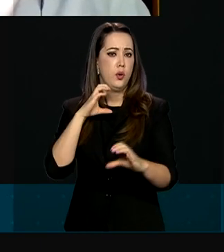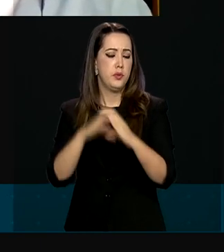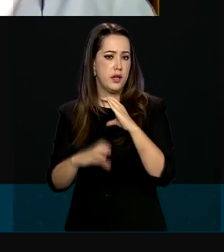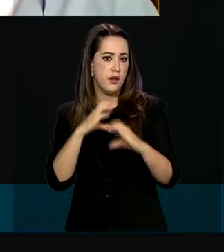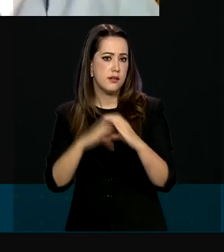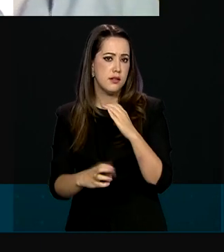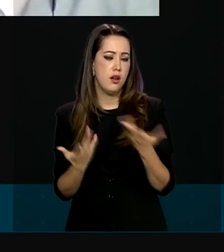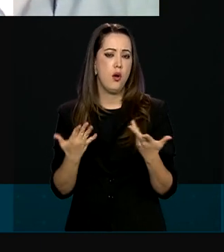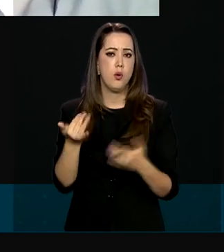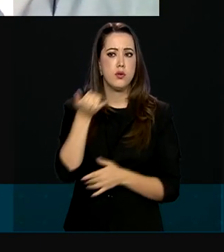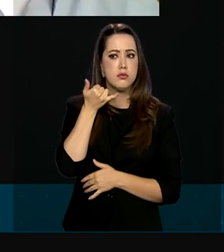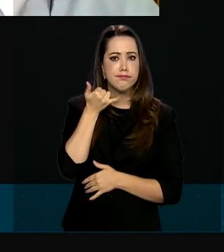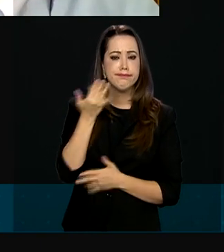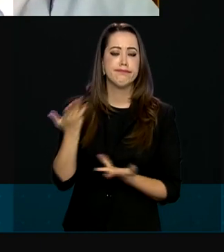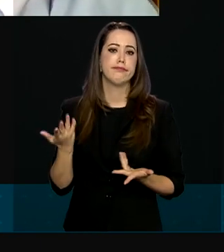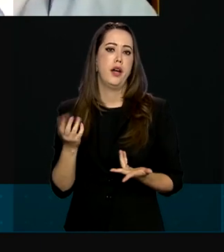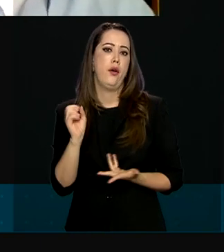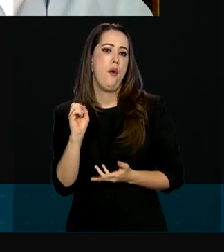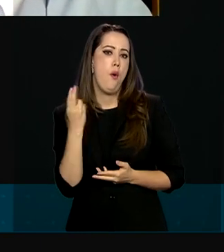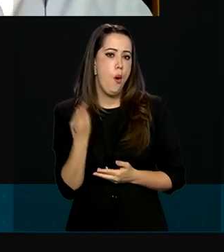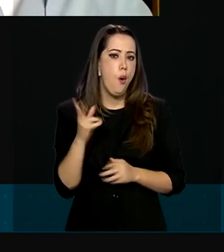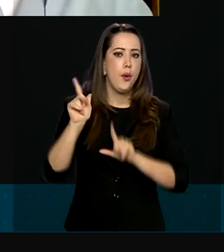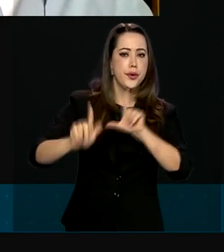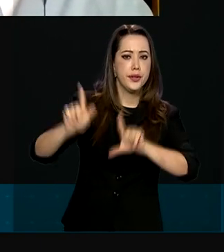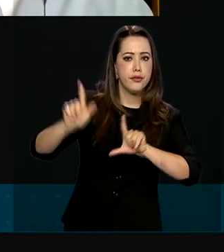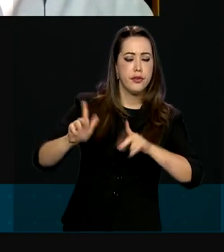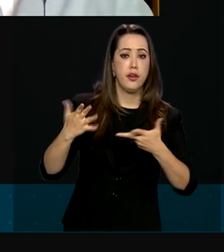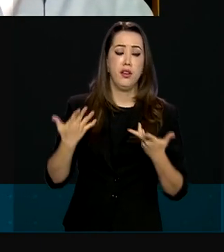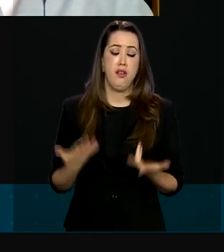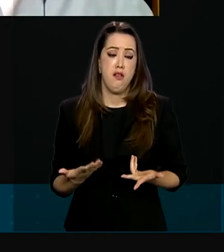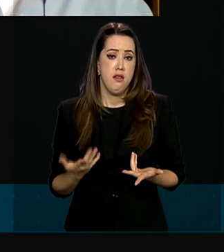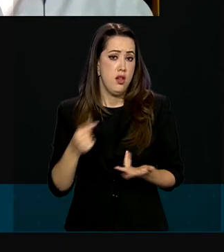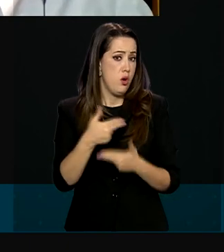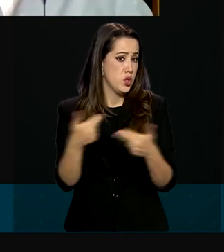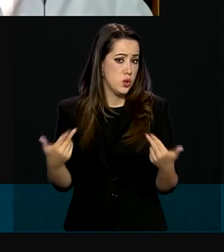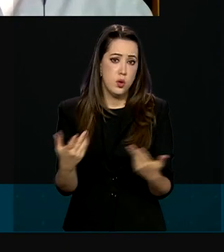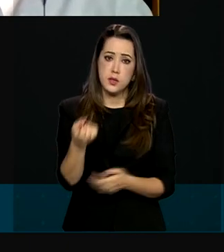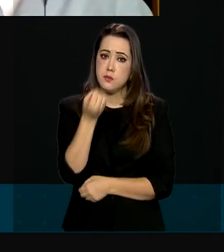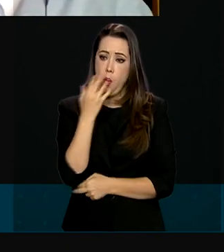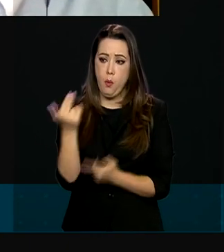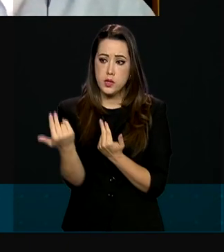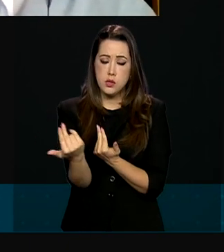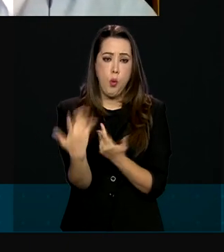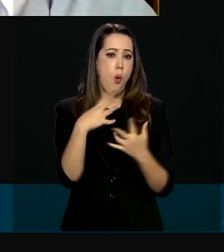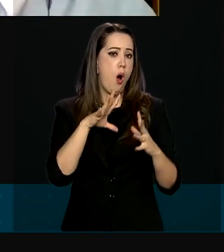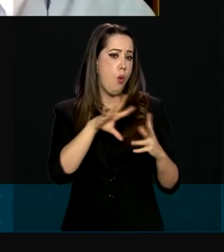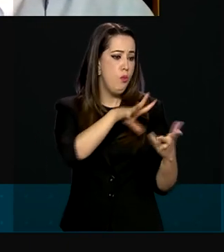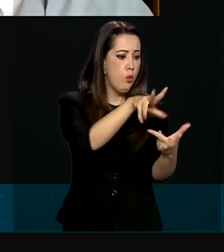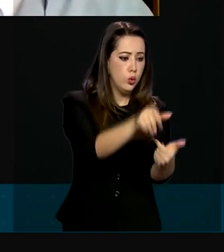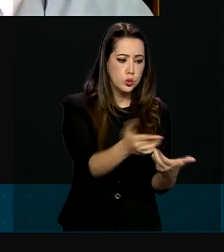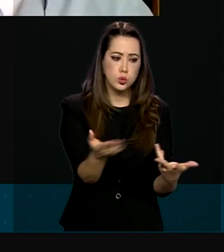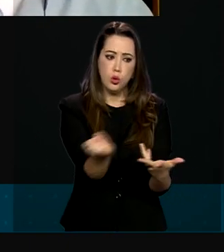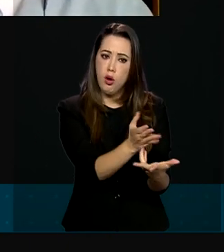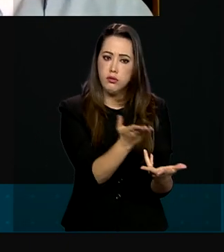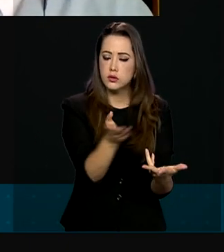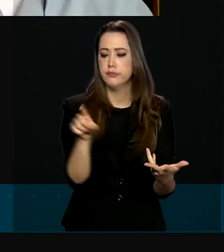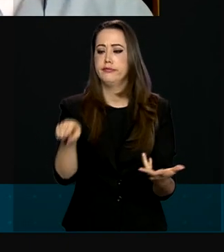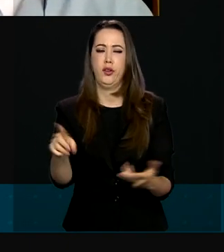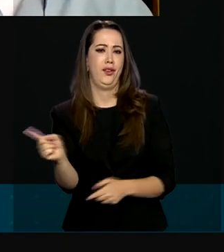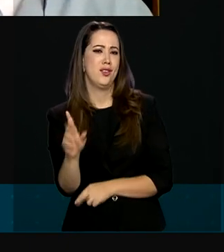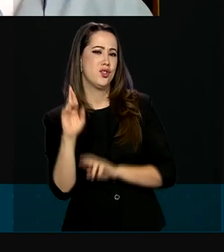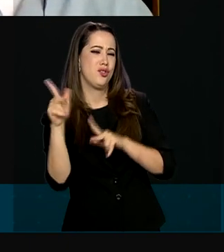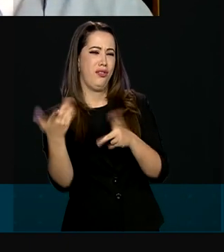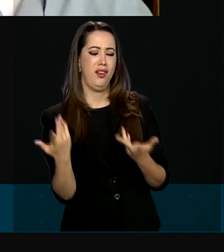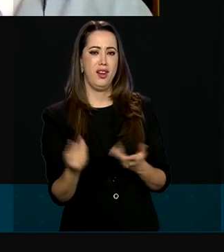comunicação ou seja celular acesso à televisão a cabo ou seja todas as benesses do mundo moderno e não